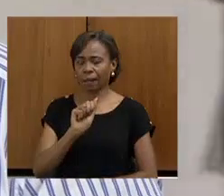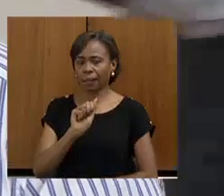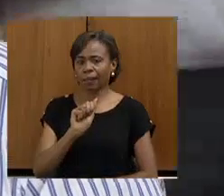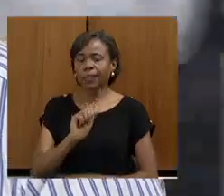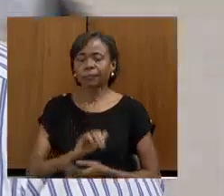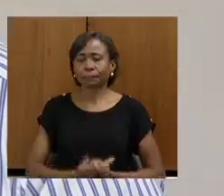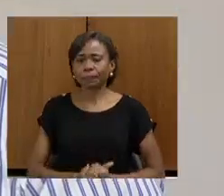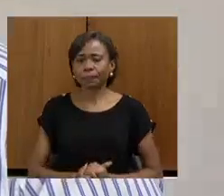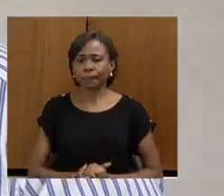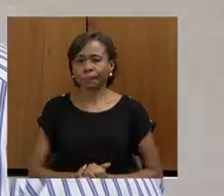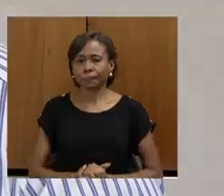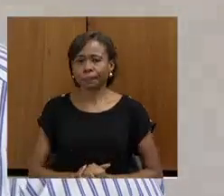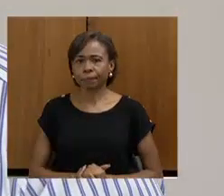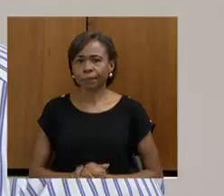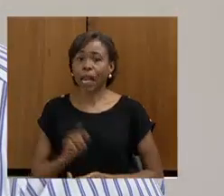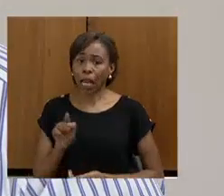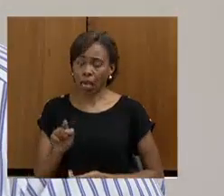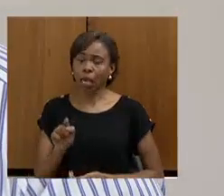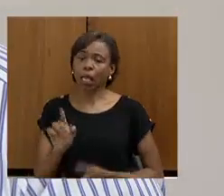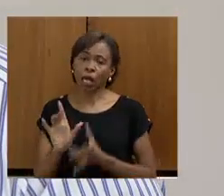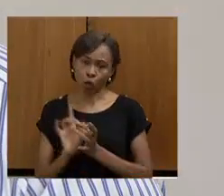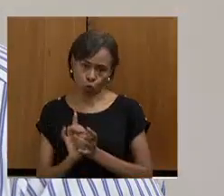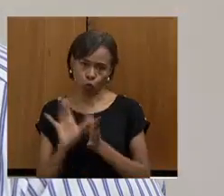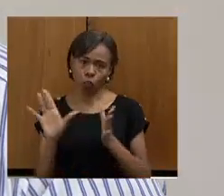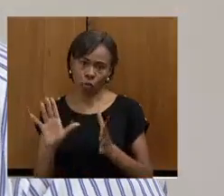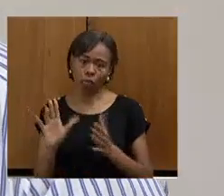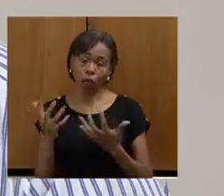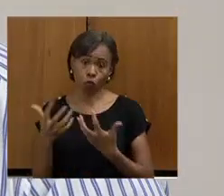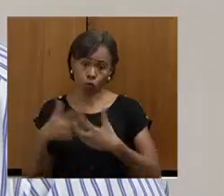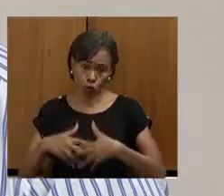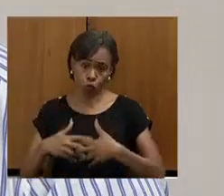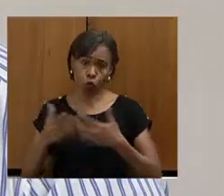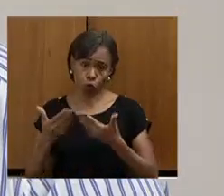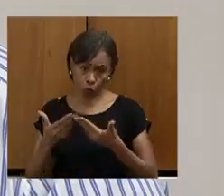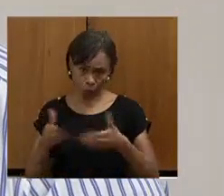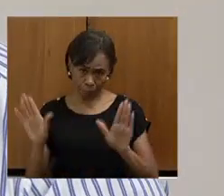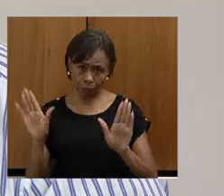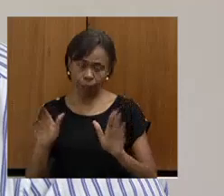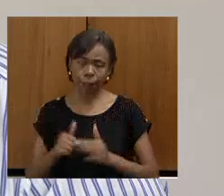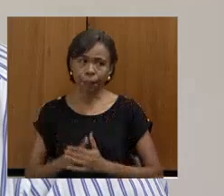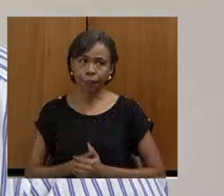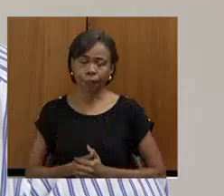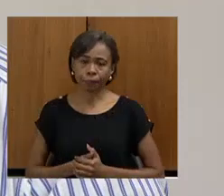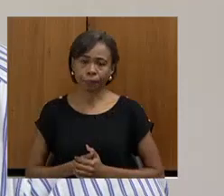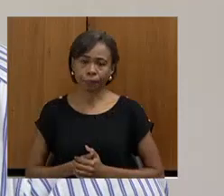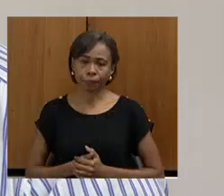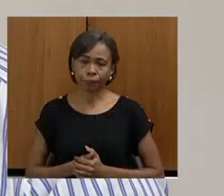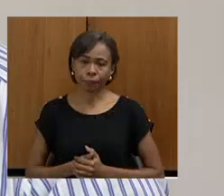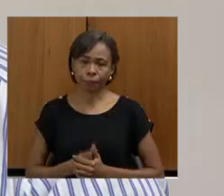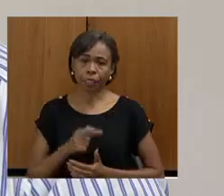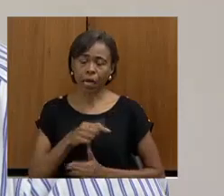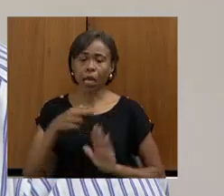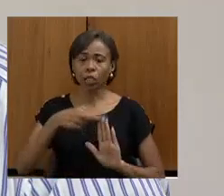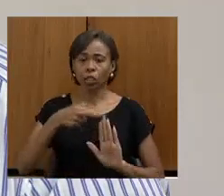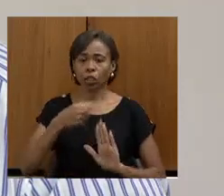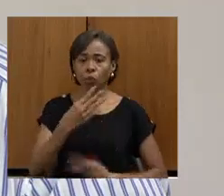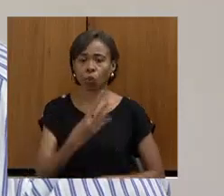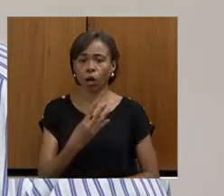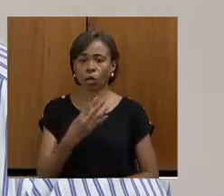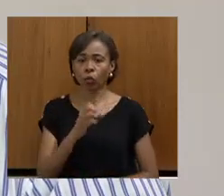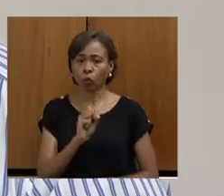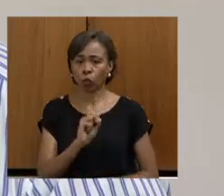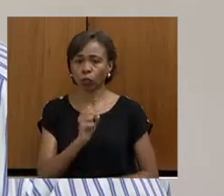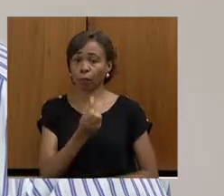passa, ela é autorizada o funcionamento, a concessão de funcionamento, através da resolução 486